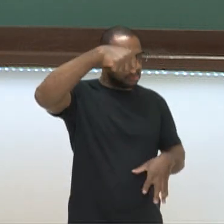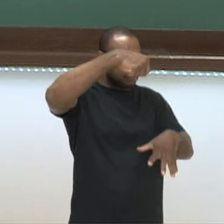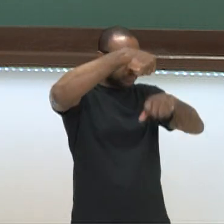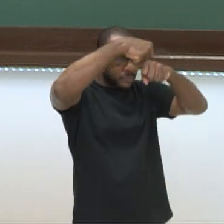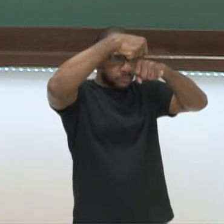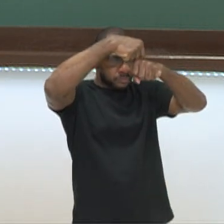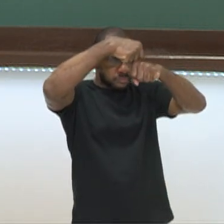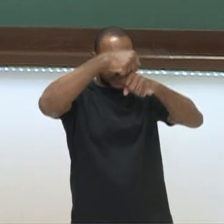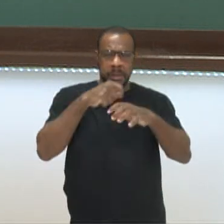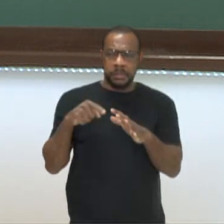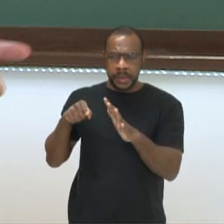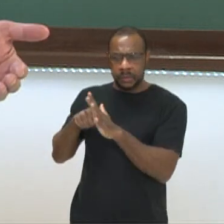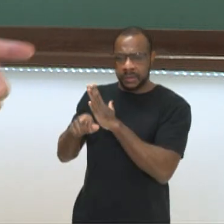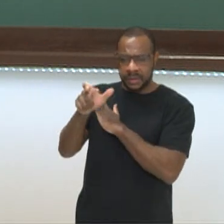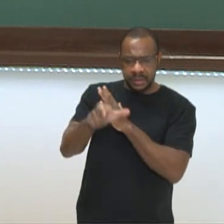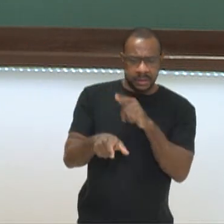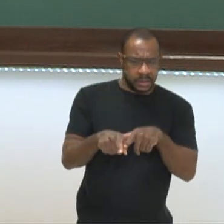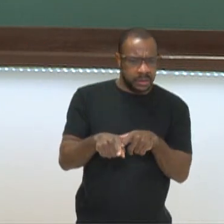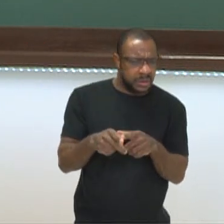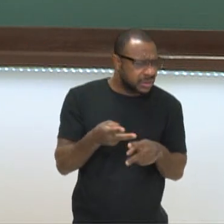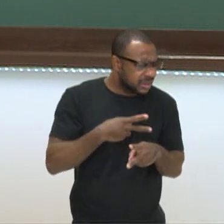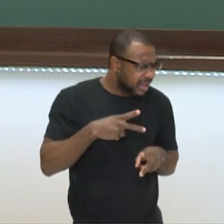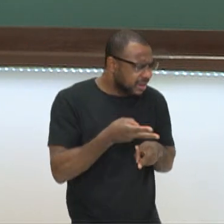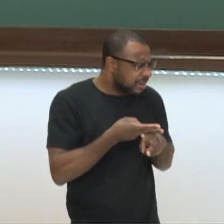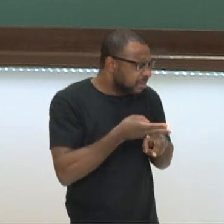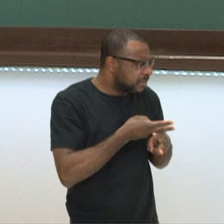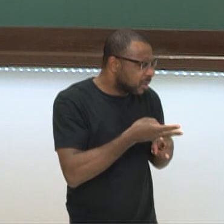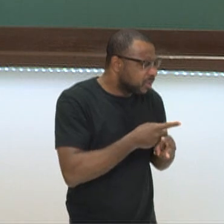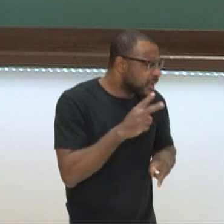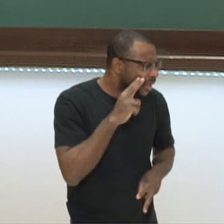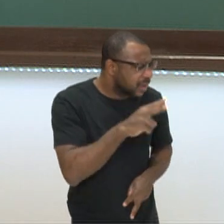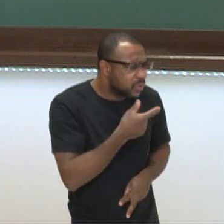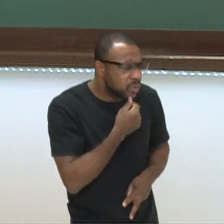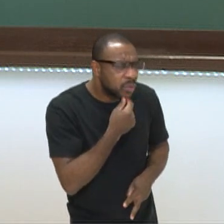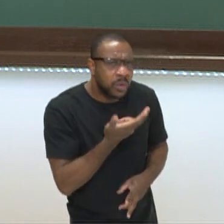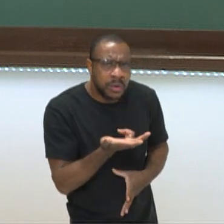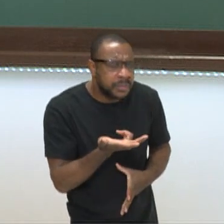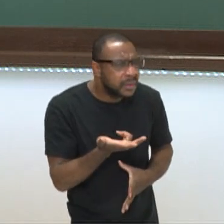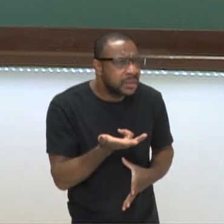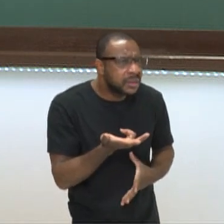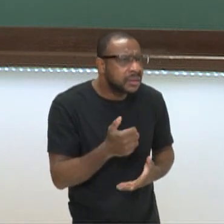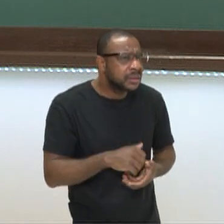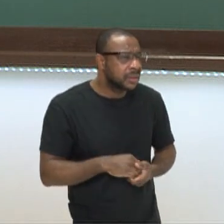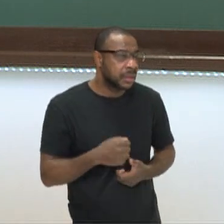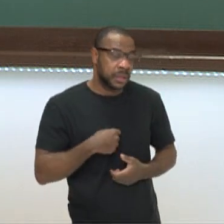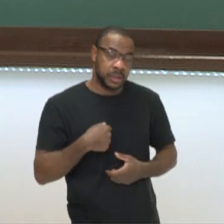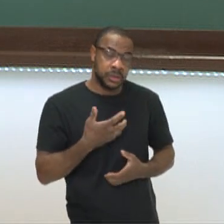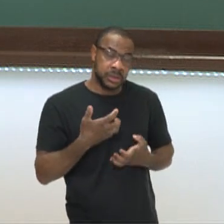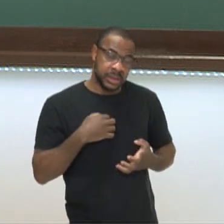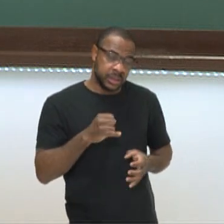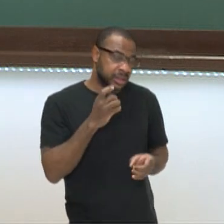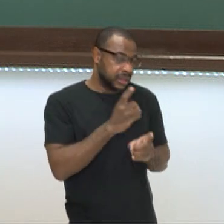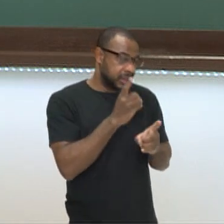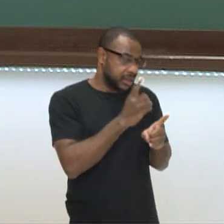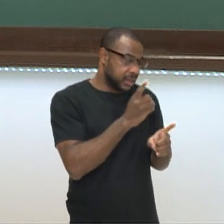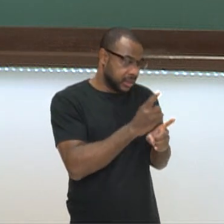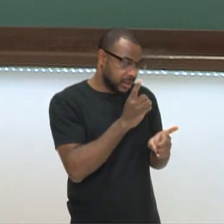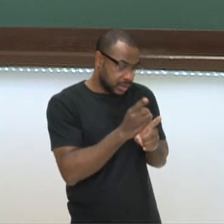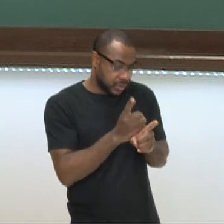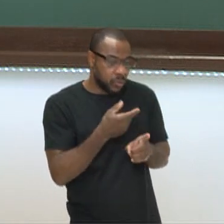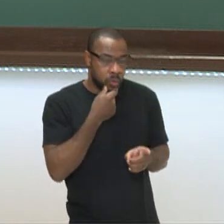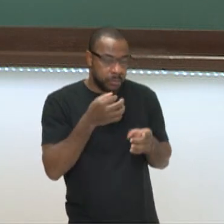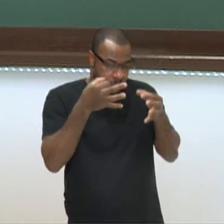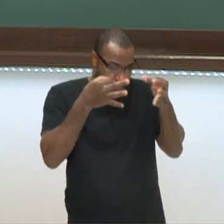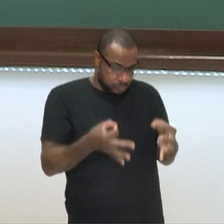para ele: você não está mais procurando um homem justo, um homem honesto? Ele disse: quando eu quiser encontrar um homem justo, um homem